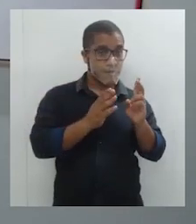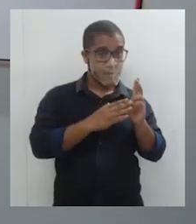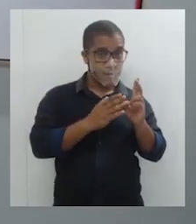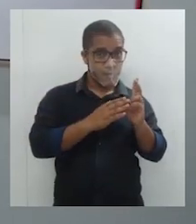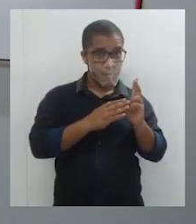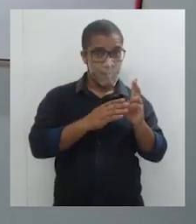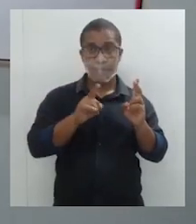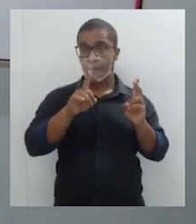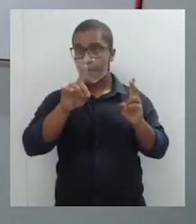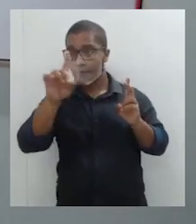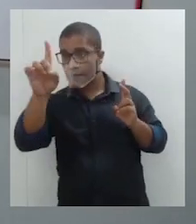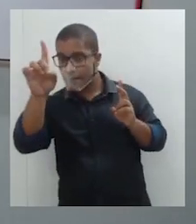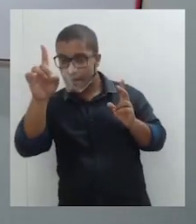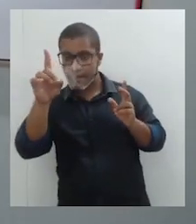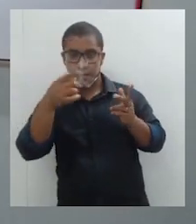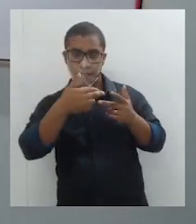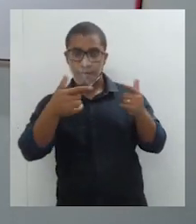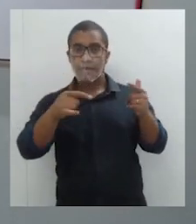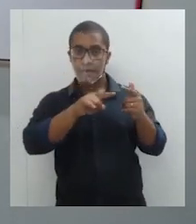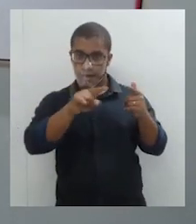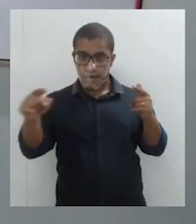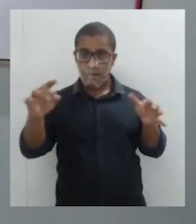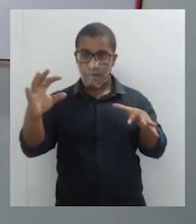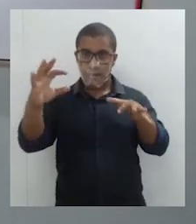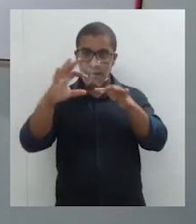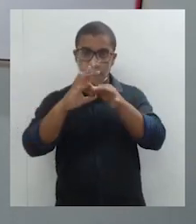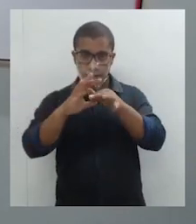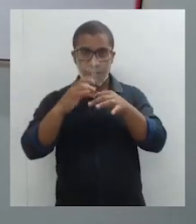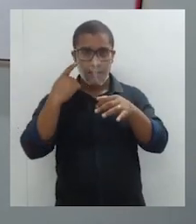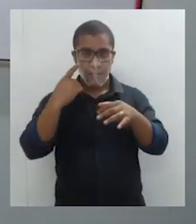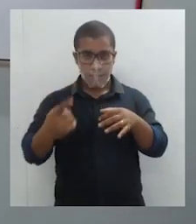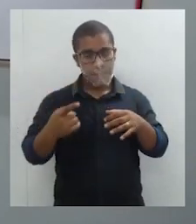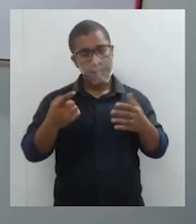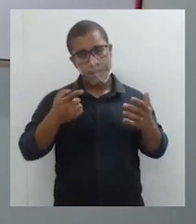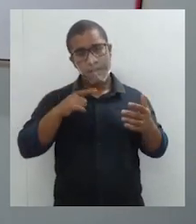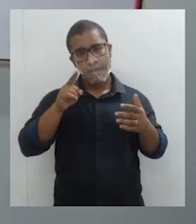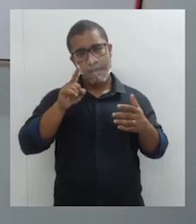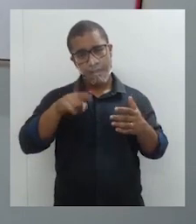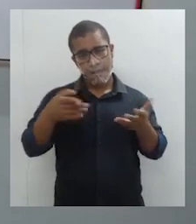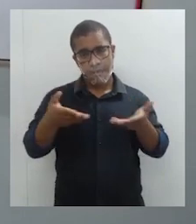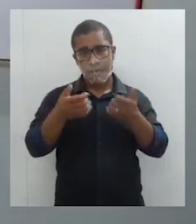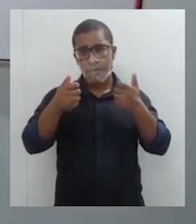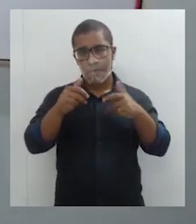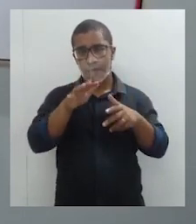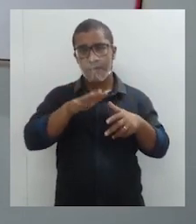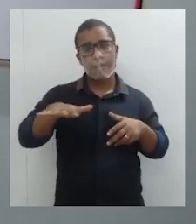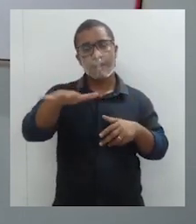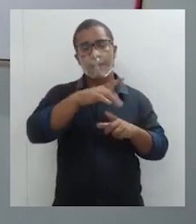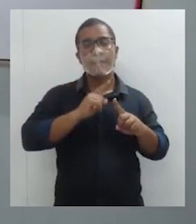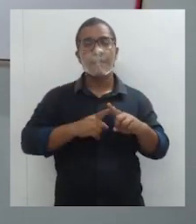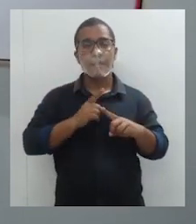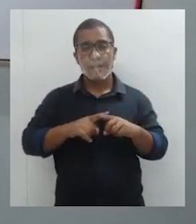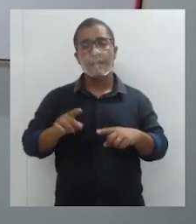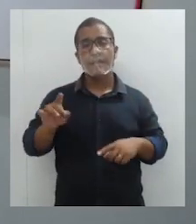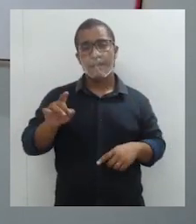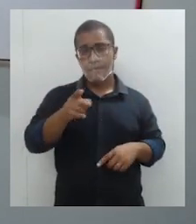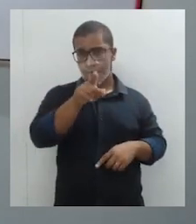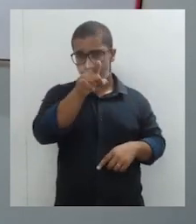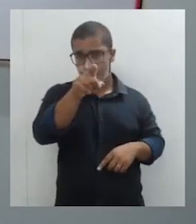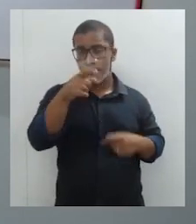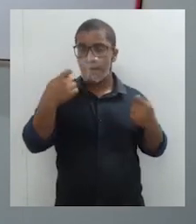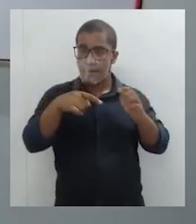com transcendente claro que tudo isso que estou falando hoje é de forma geral porque cada você estudando